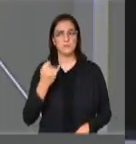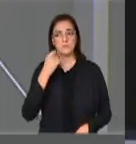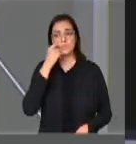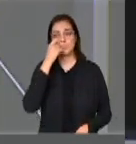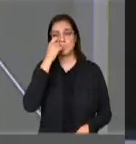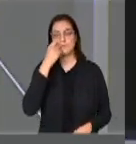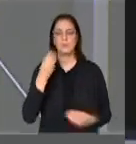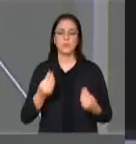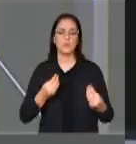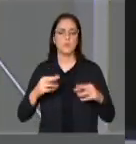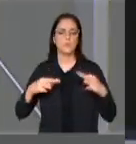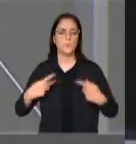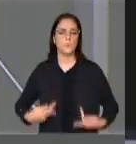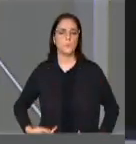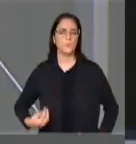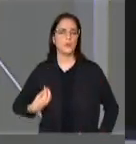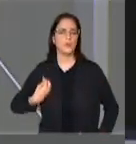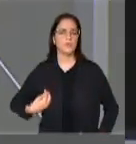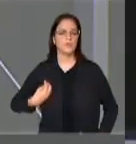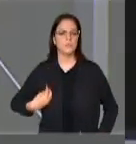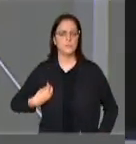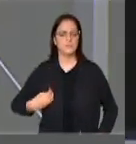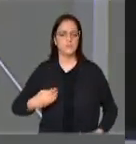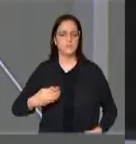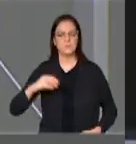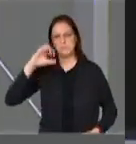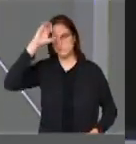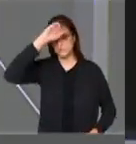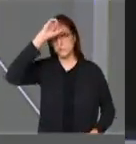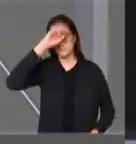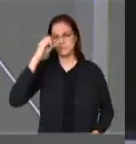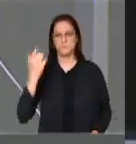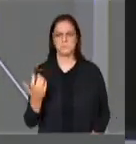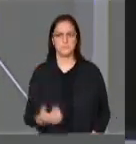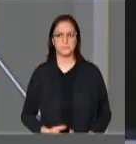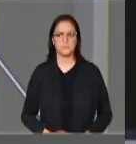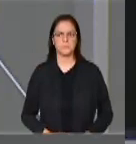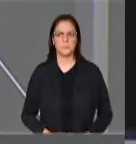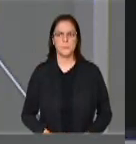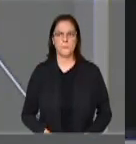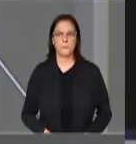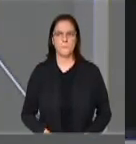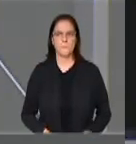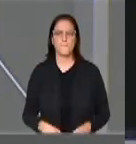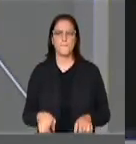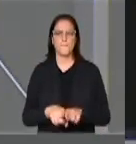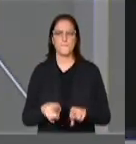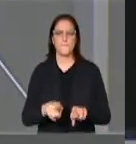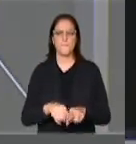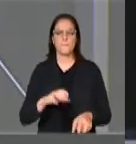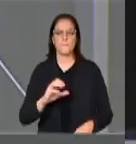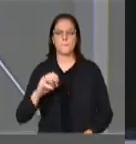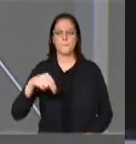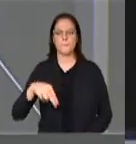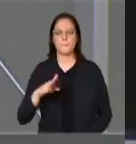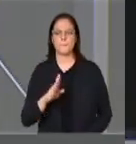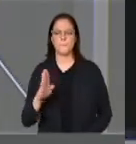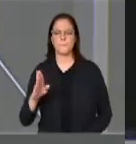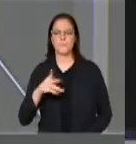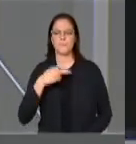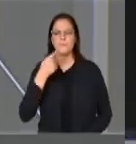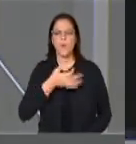à formação humana e a desconsideração da importância das pesquisas. Se posicionou também sobre a liberação de